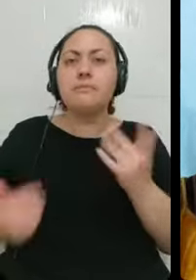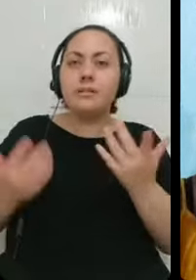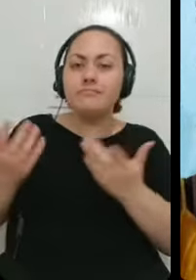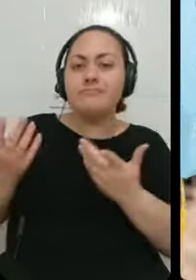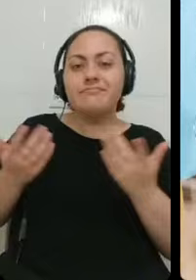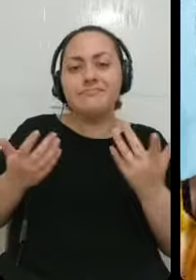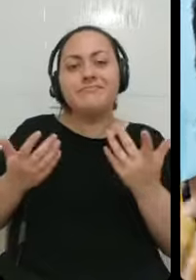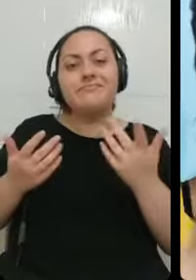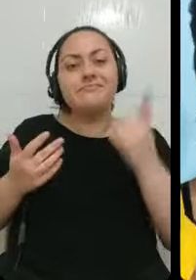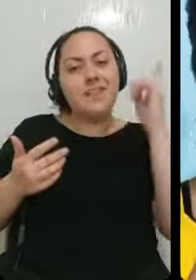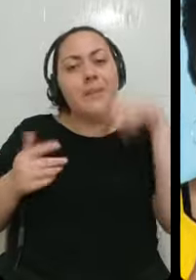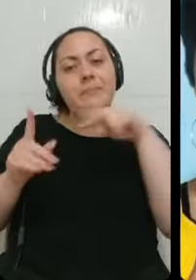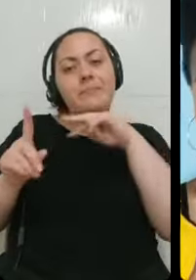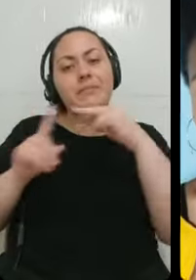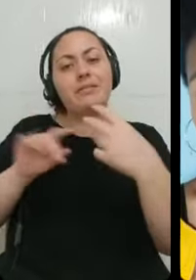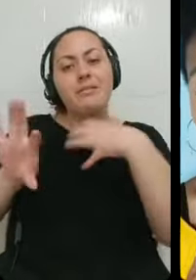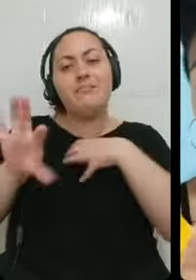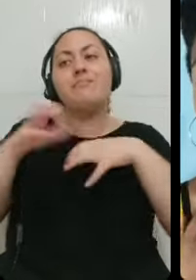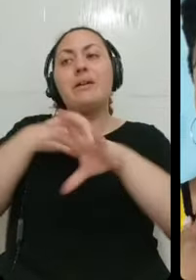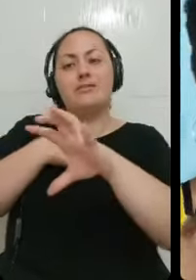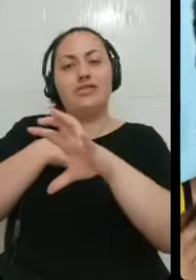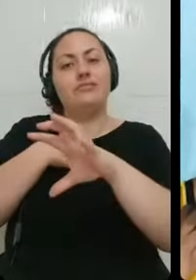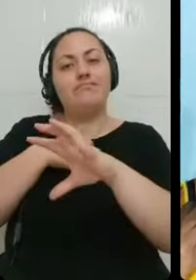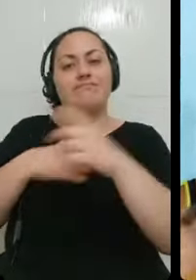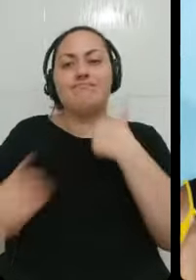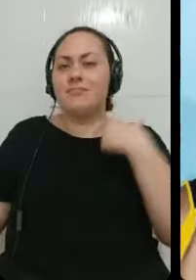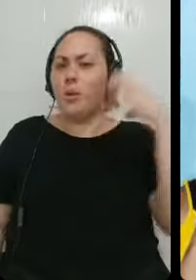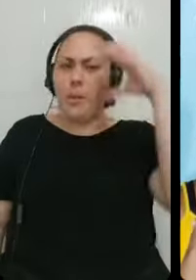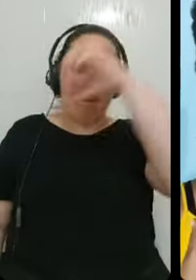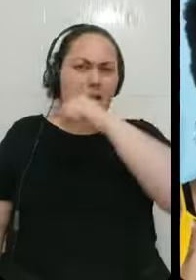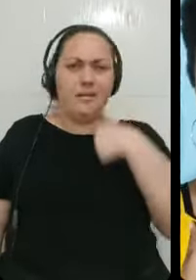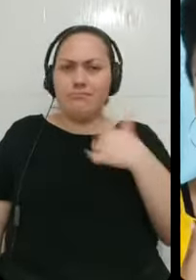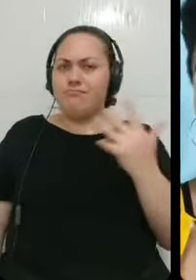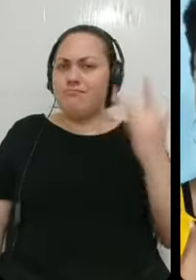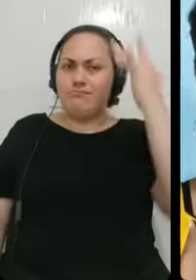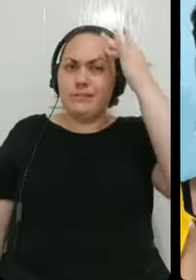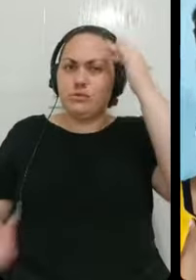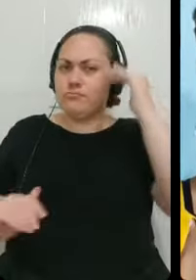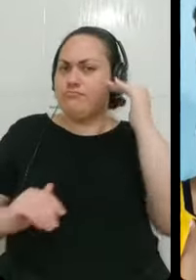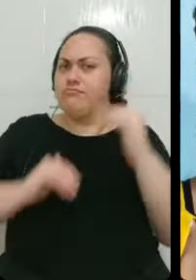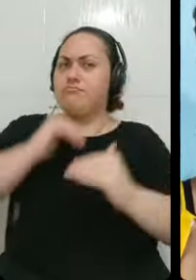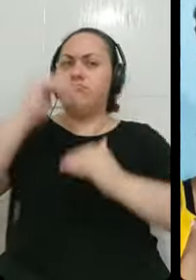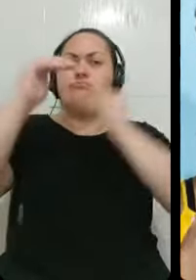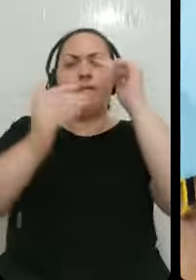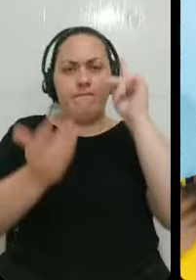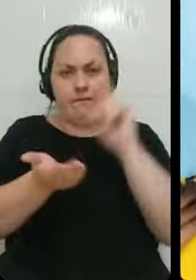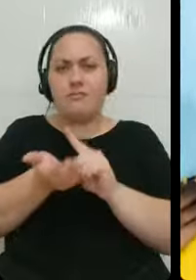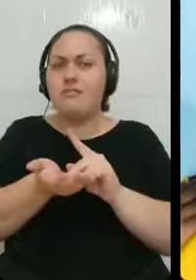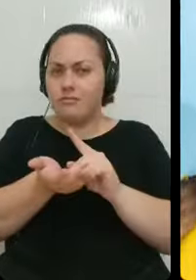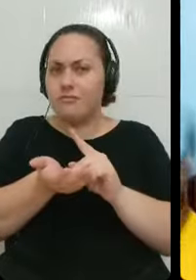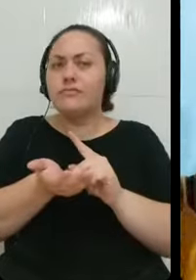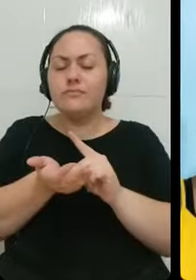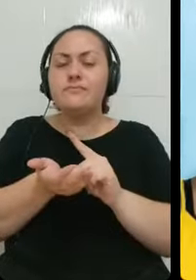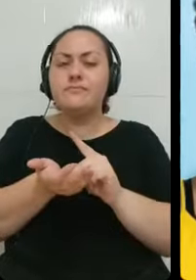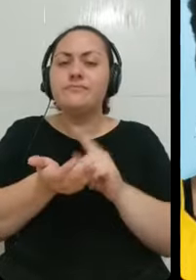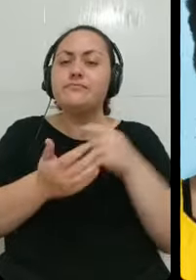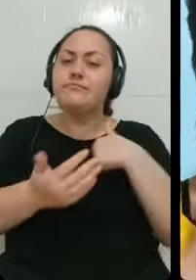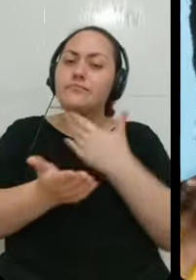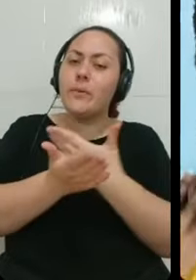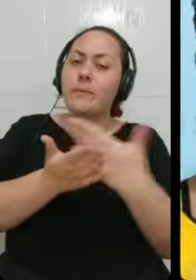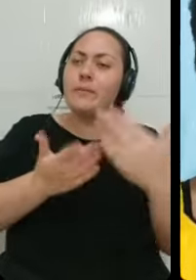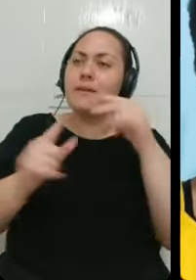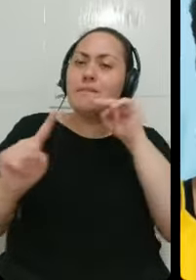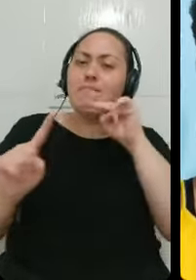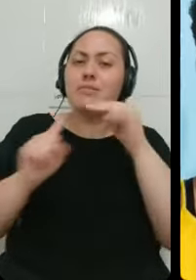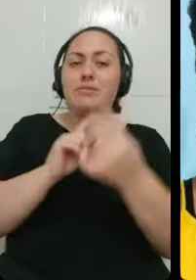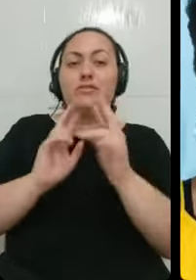um olhar de empatia, assim. Eu cresci muito, me desenvolvi muito pessoalmente mesmo. Em ter um olhar diferente